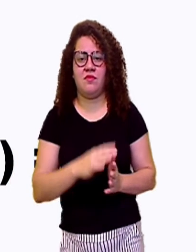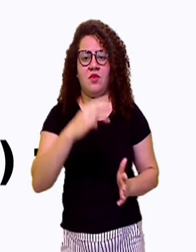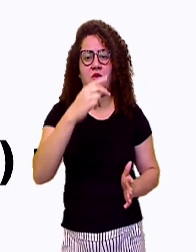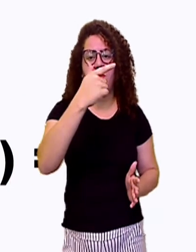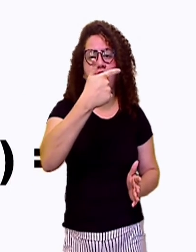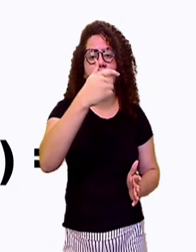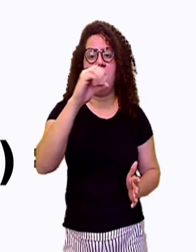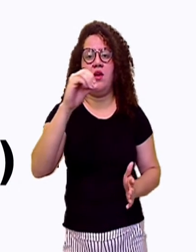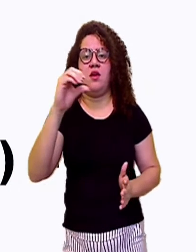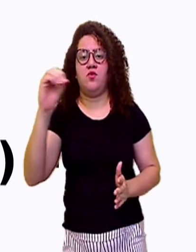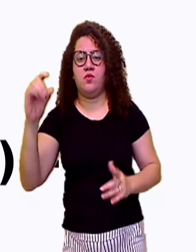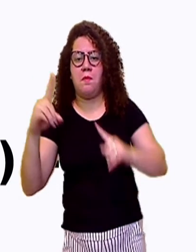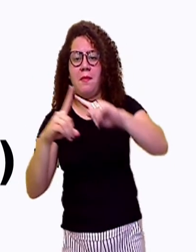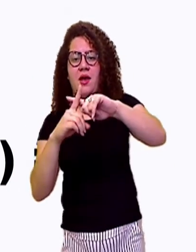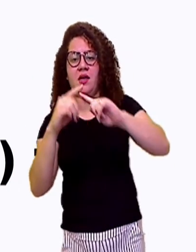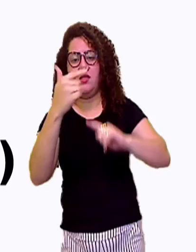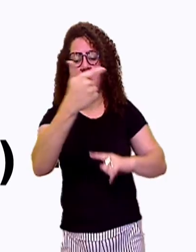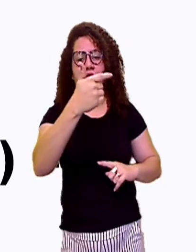200,